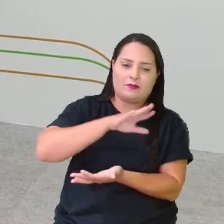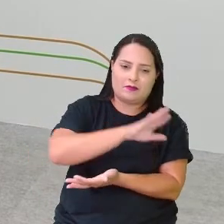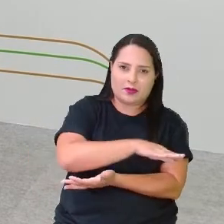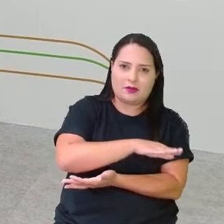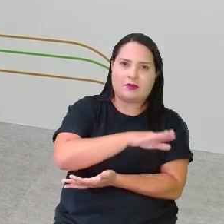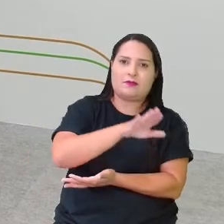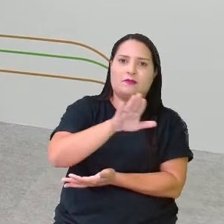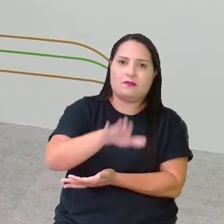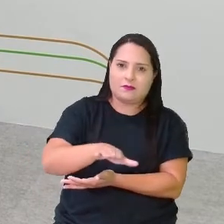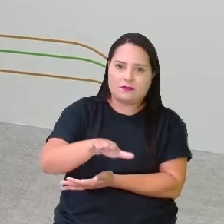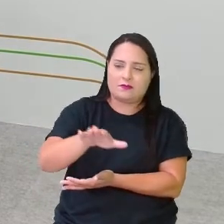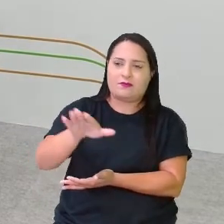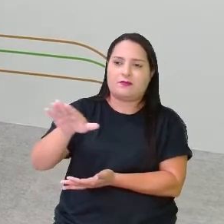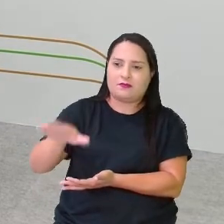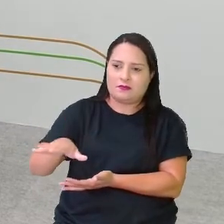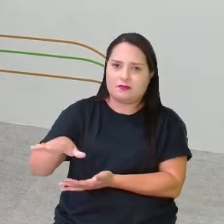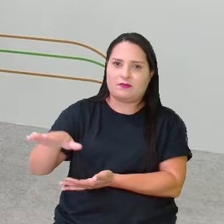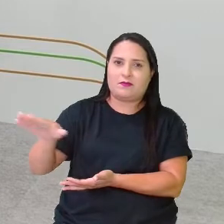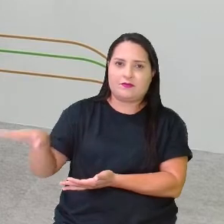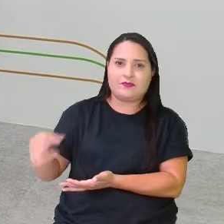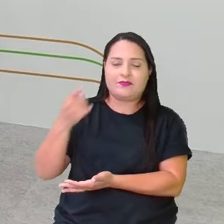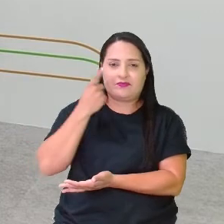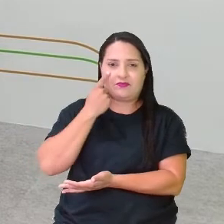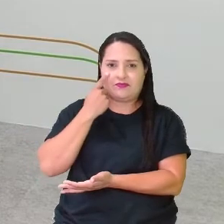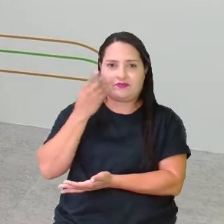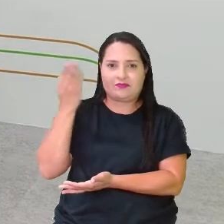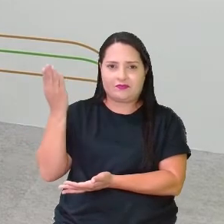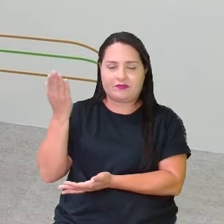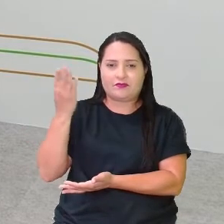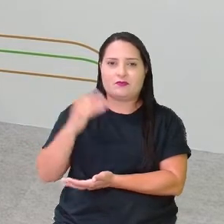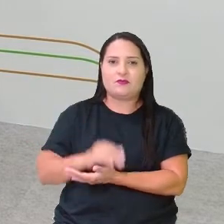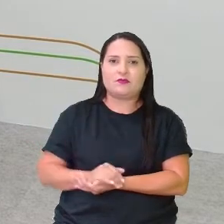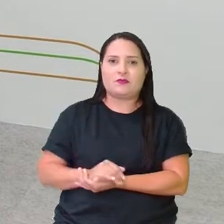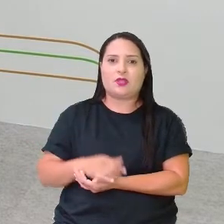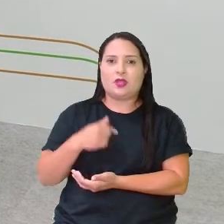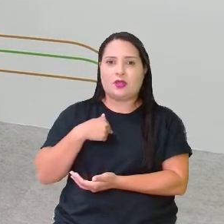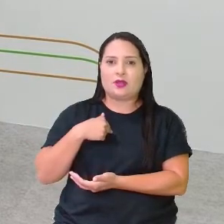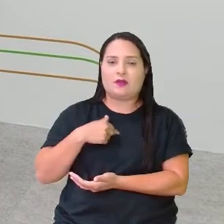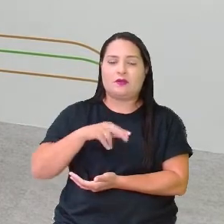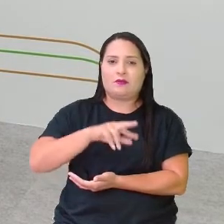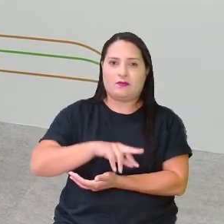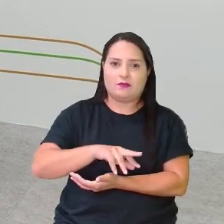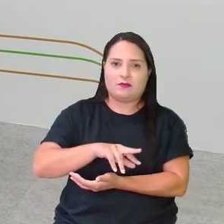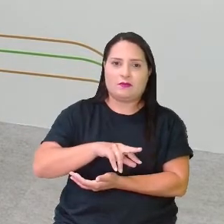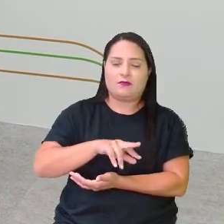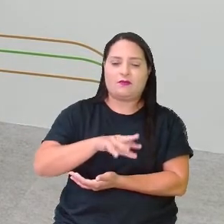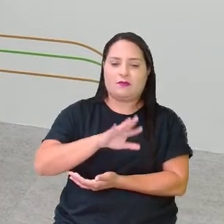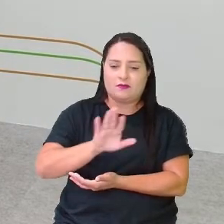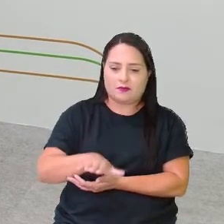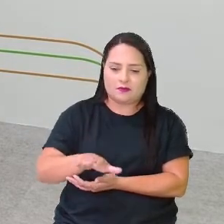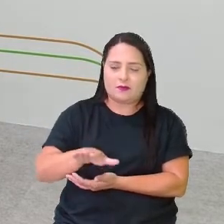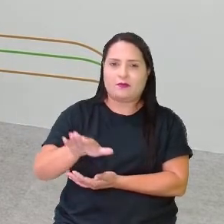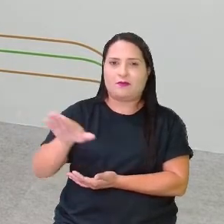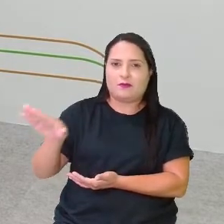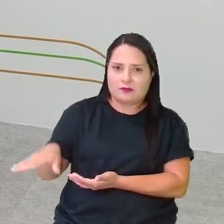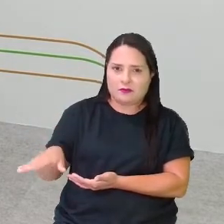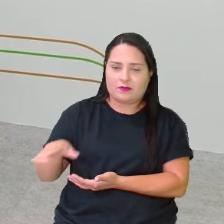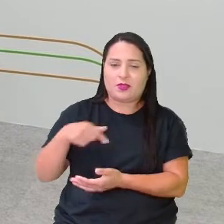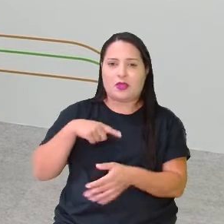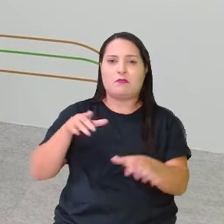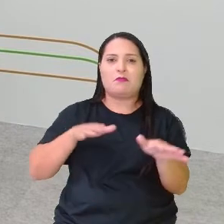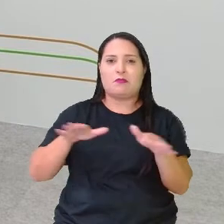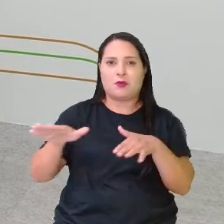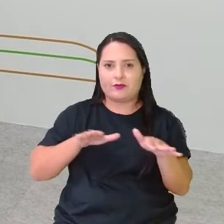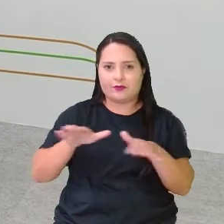ó. Vê que eu estou me equilibrando, mas estou em movimento, né? Estou